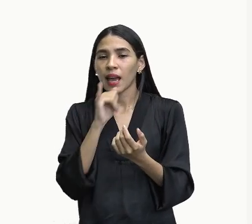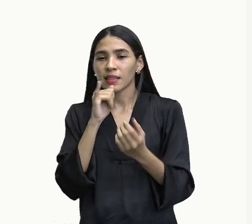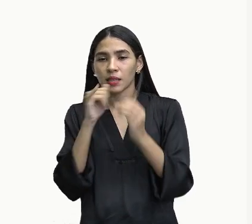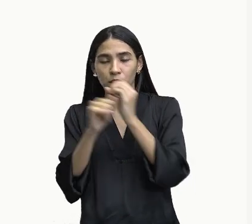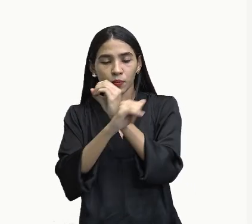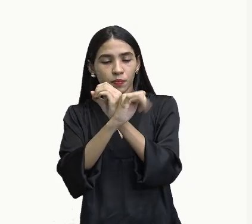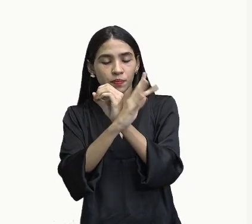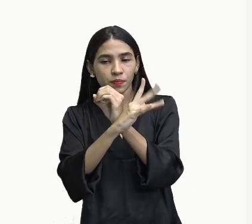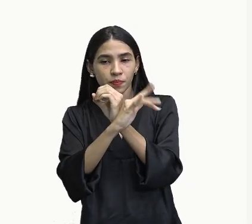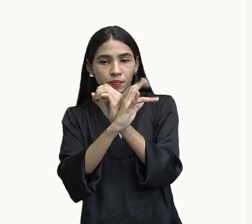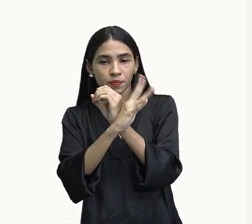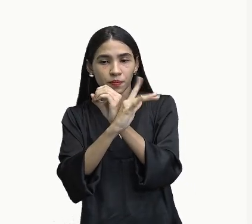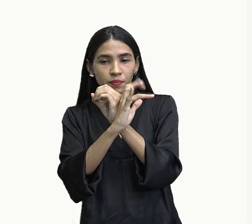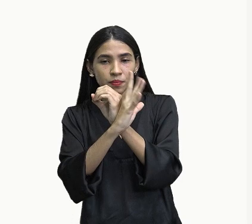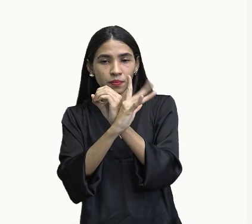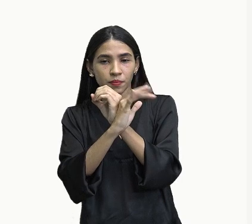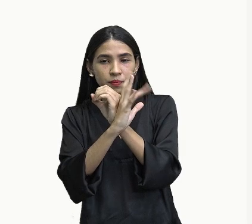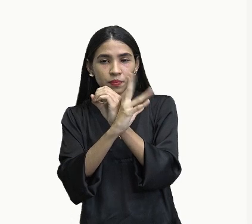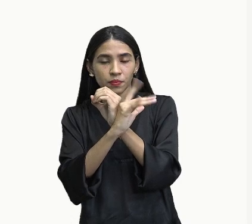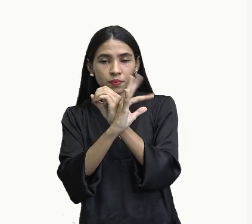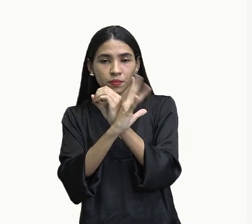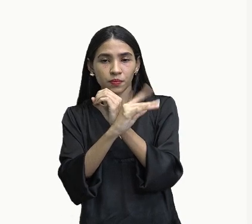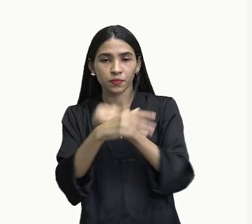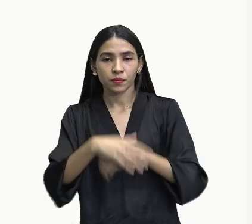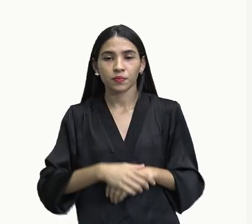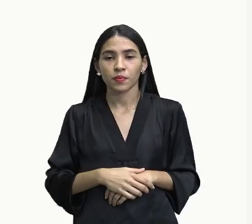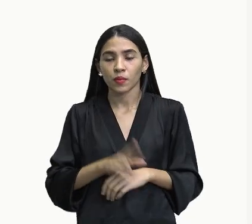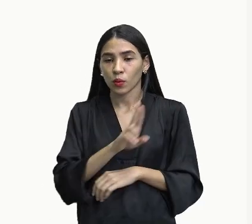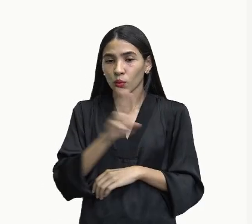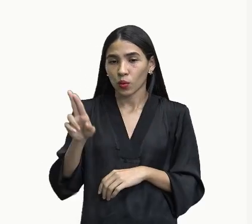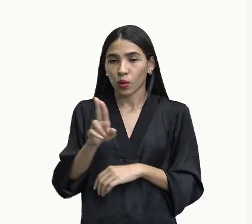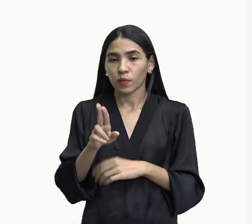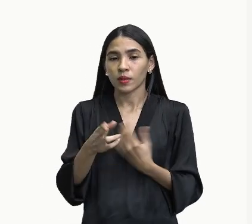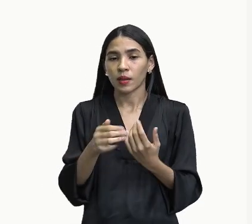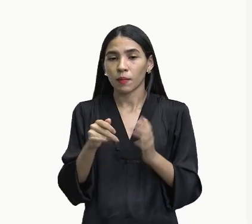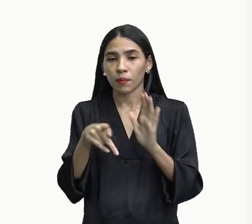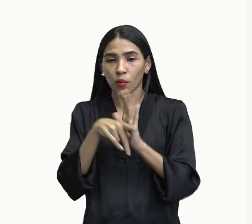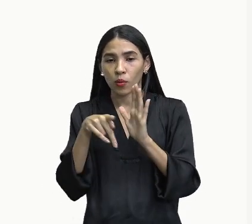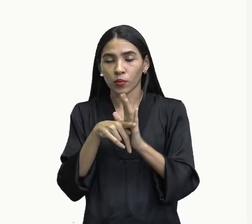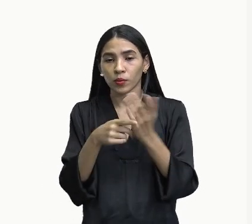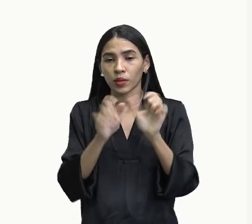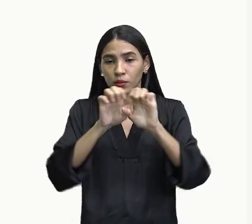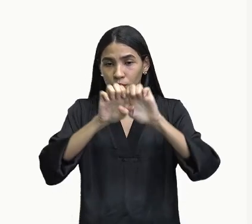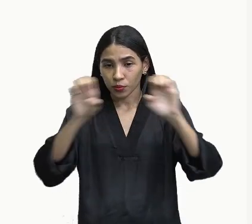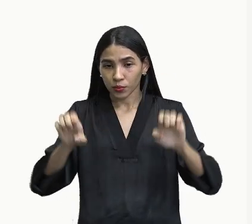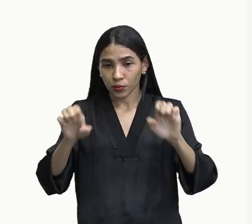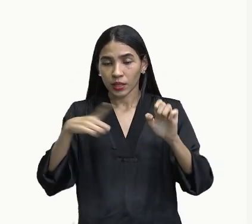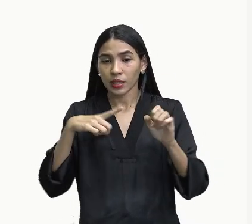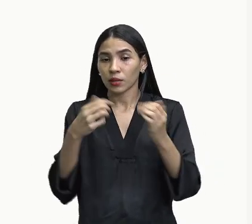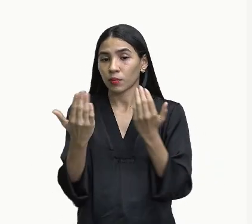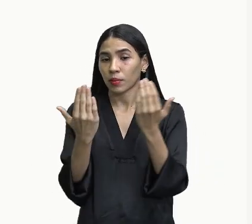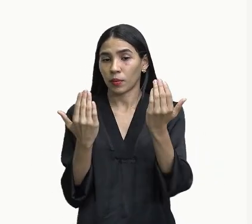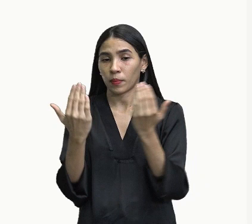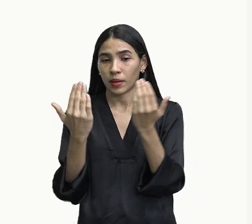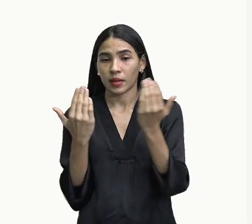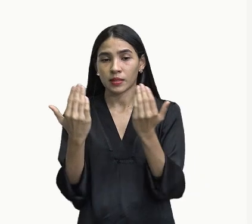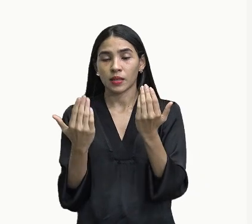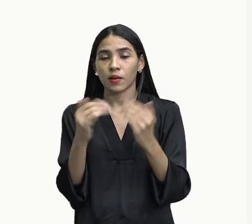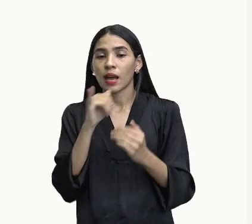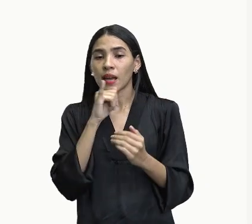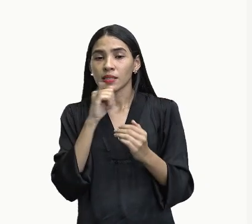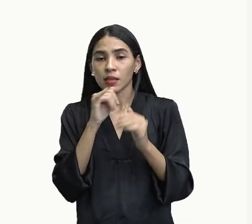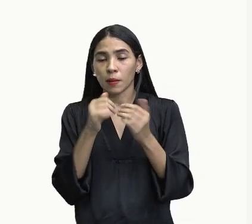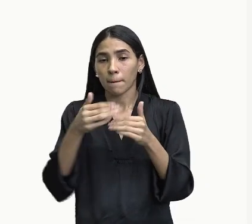digestão, substituindo o que seria um sistema digestório em indivíduos, fazendo uma comparação aí, indivíduos